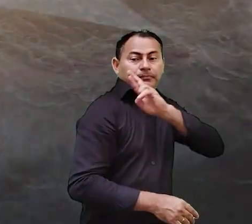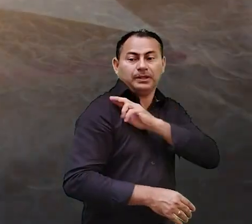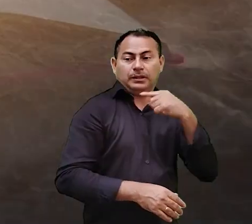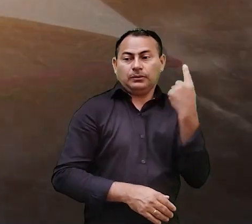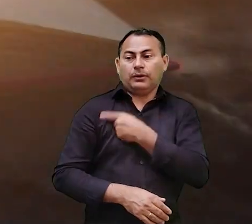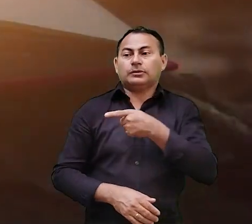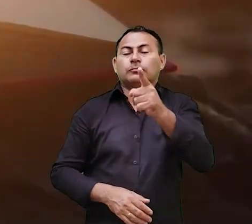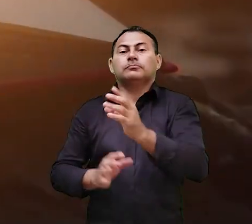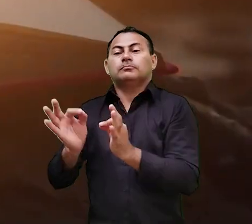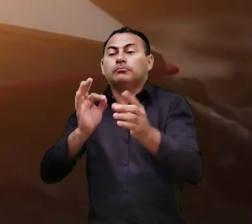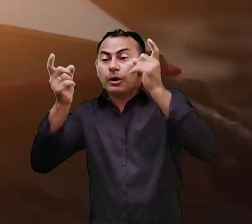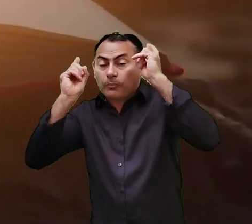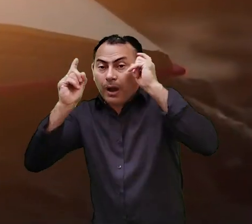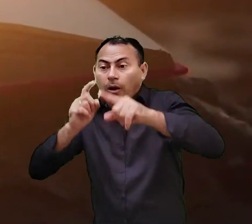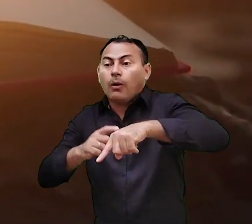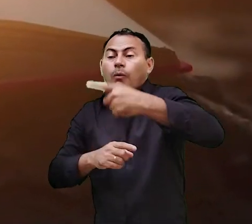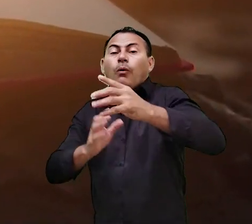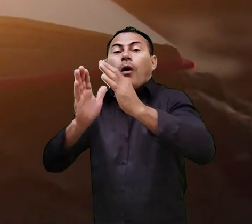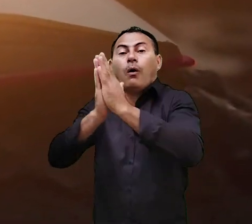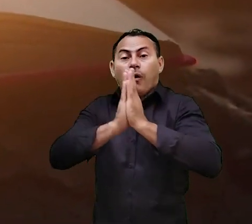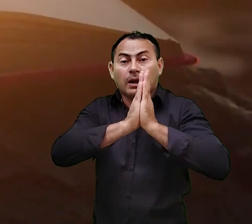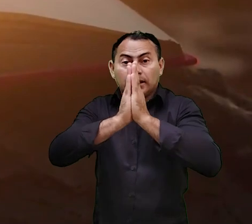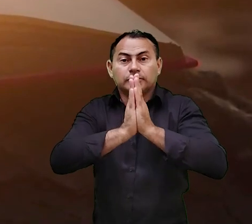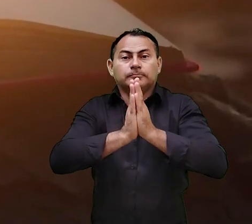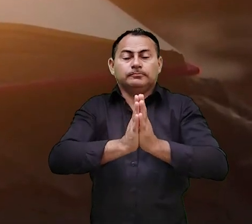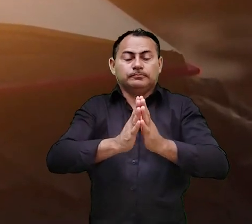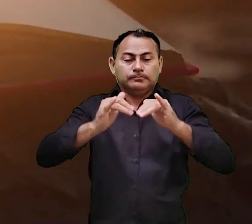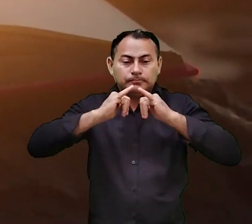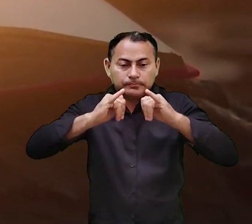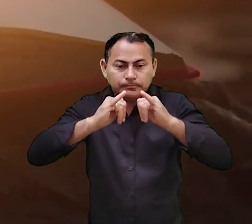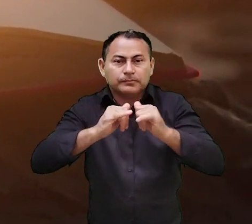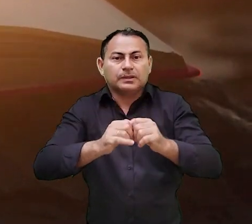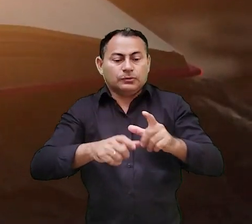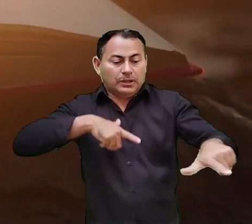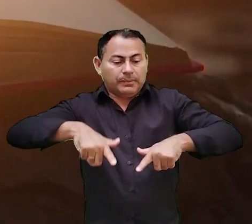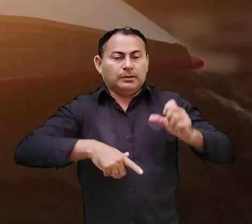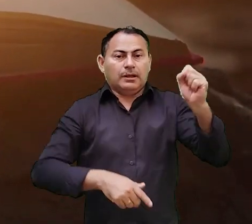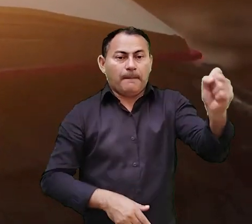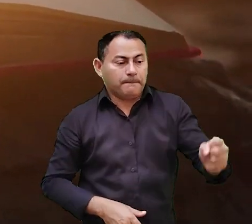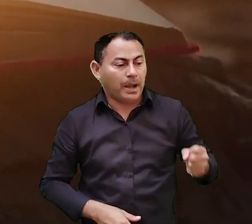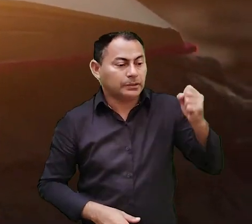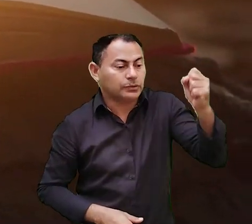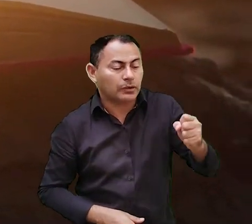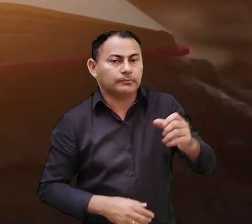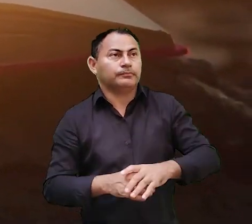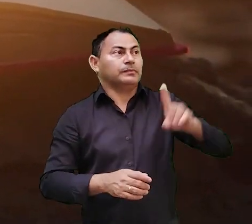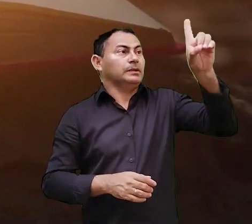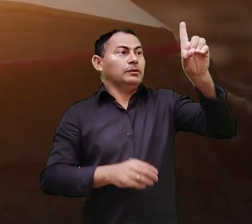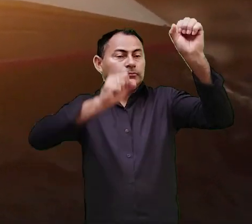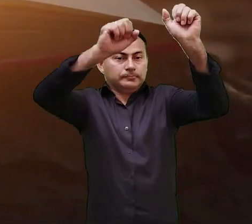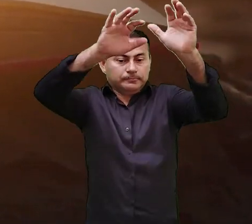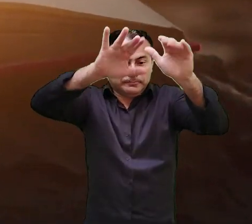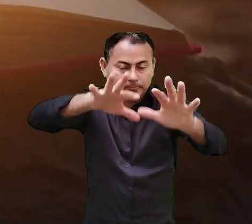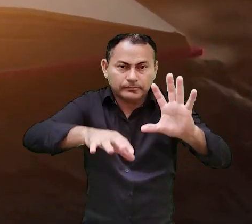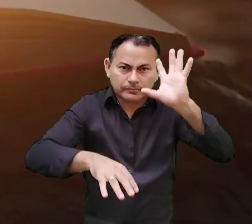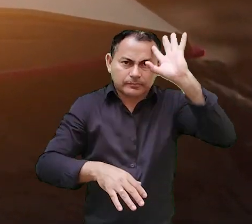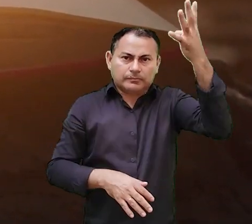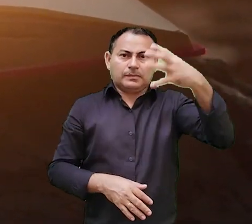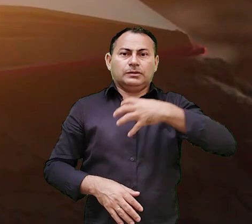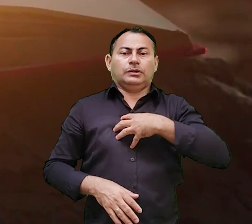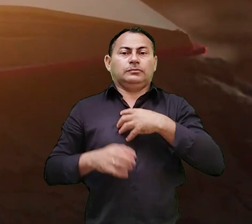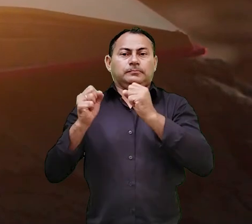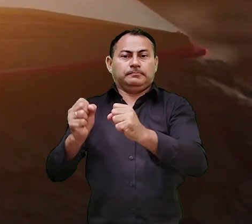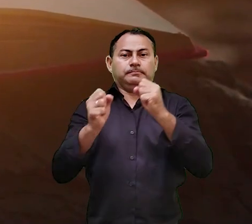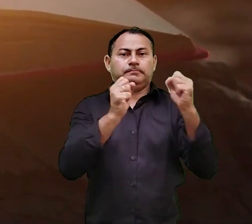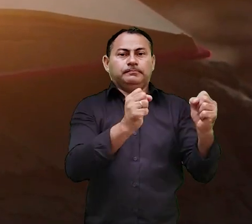desta parte e nós vamos nos preocupar com a oração e a ministração pastoral. Deus abençoou a